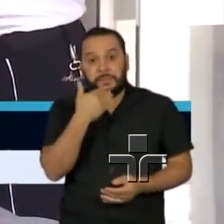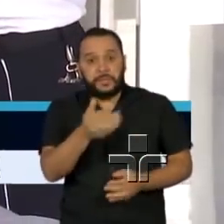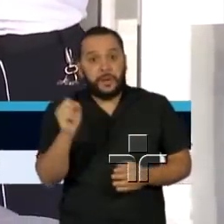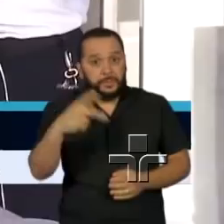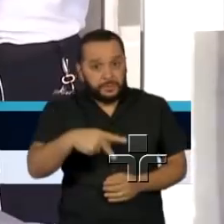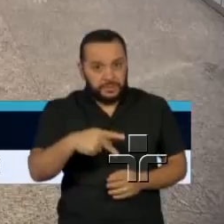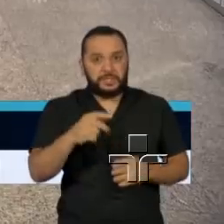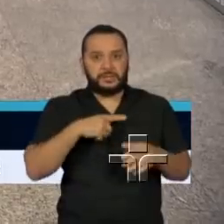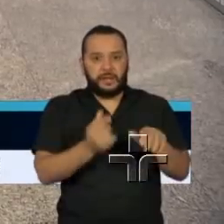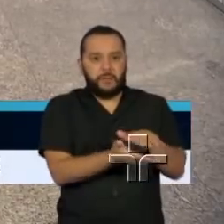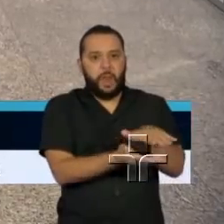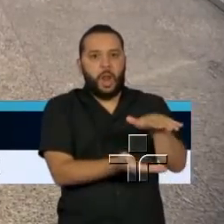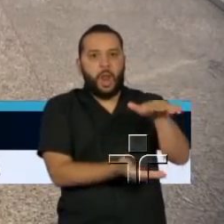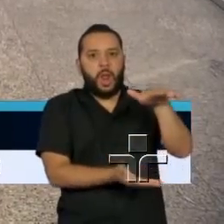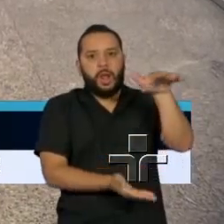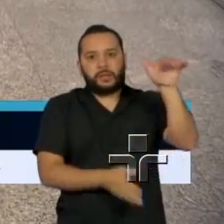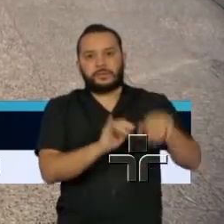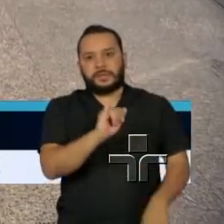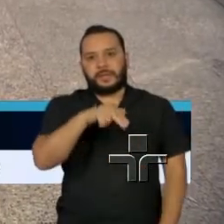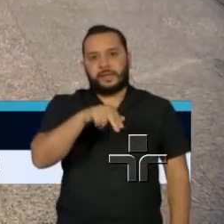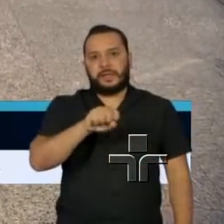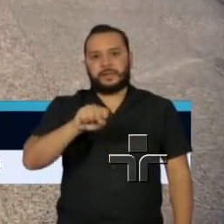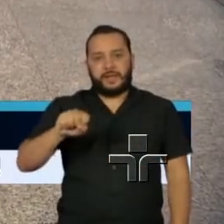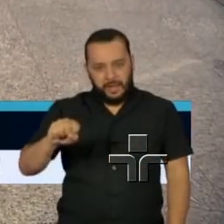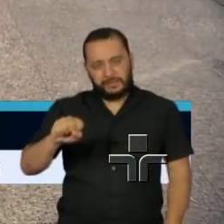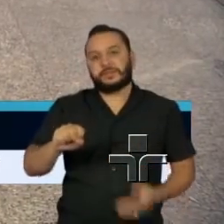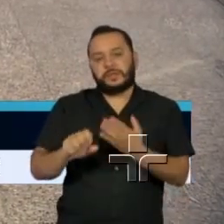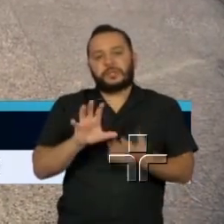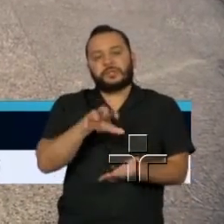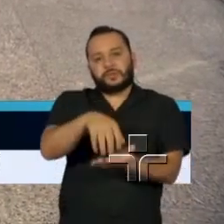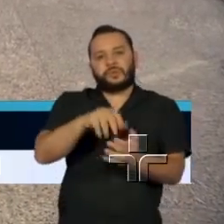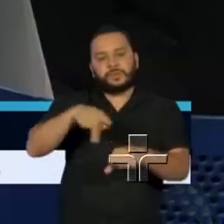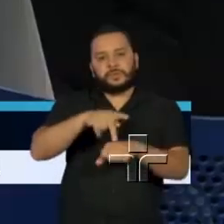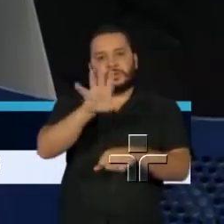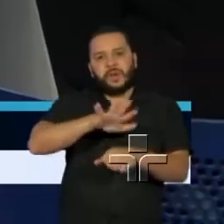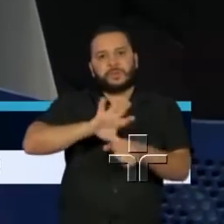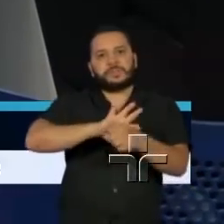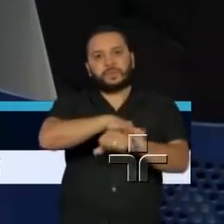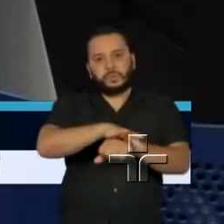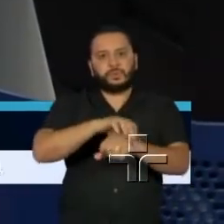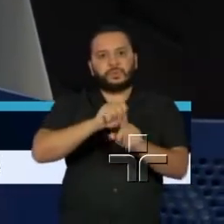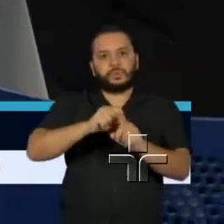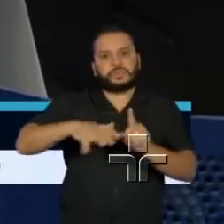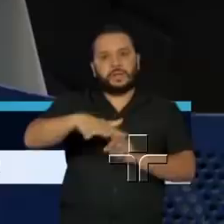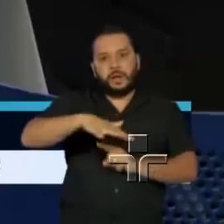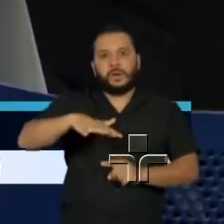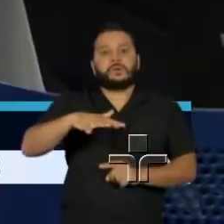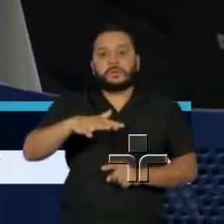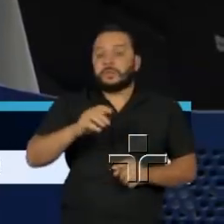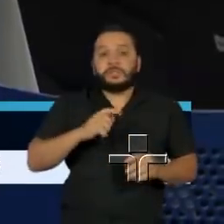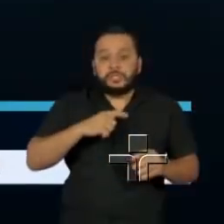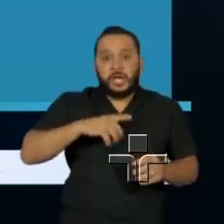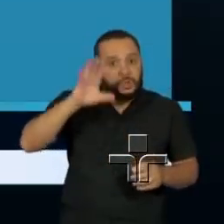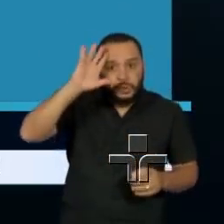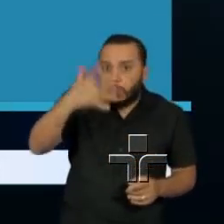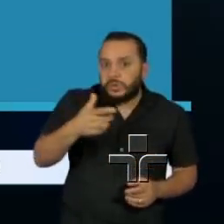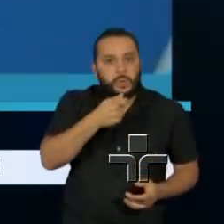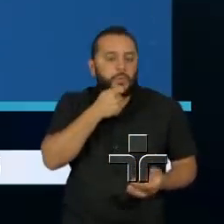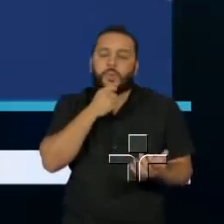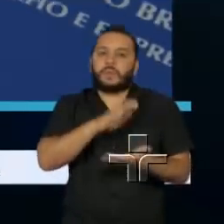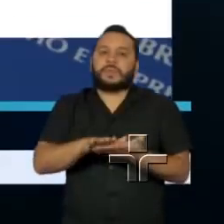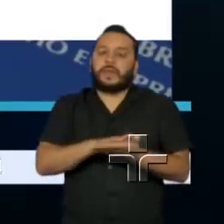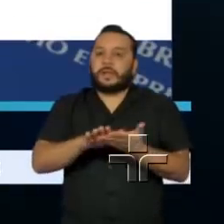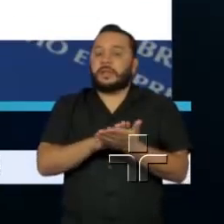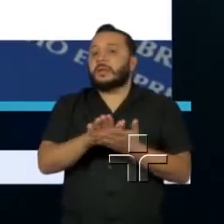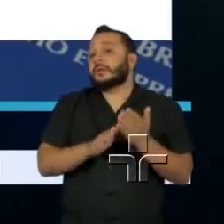aposentadoria se acumulam no INSS, o Instituto Nacional do Seguro Social, boa parte sem solução à vista. De acordo com